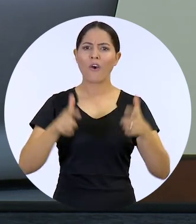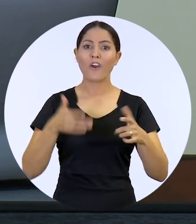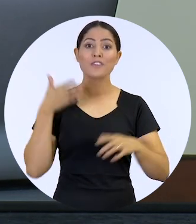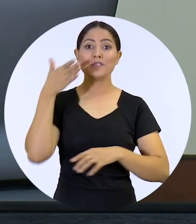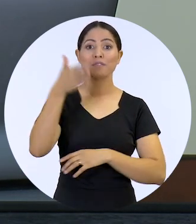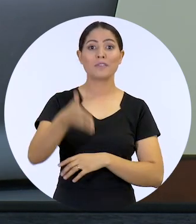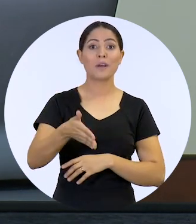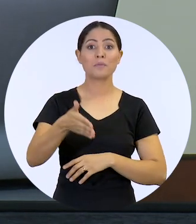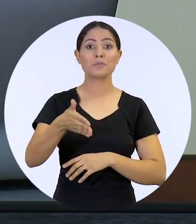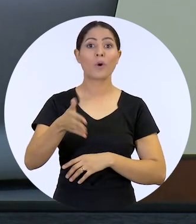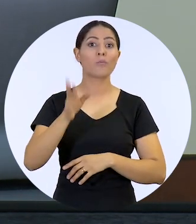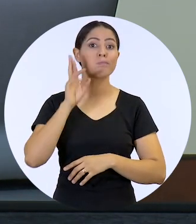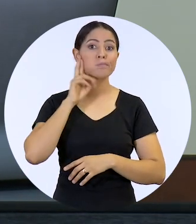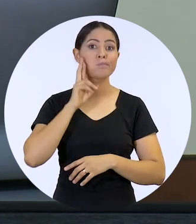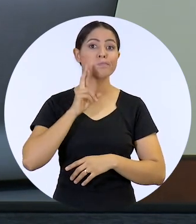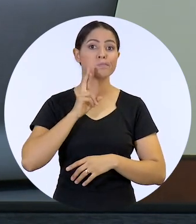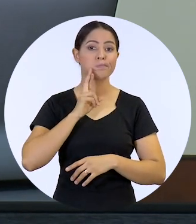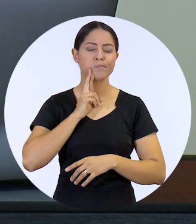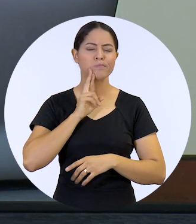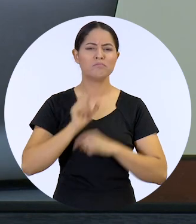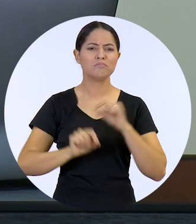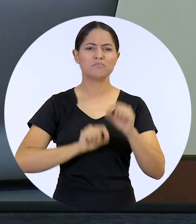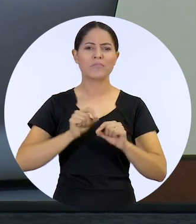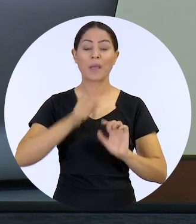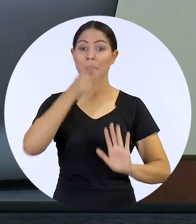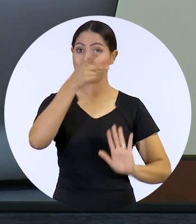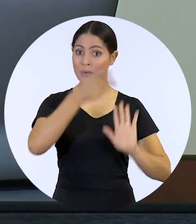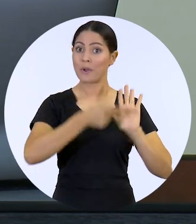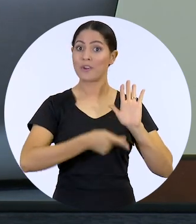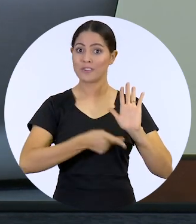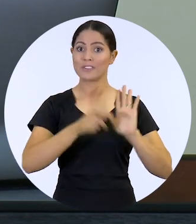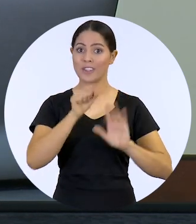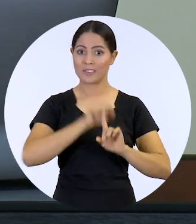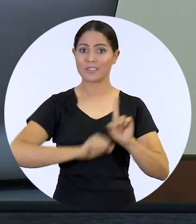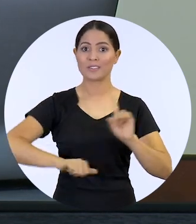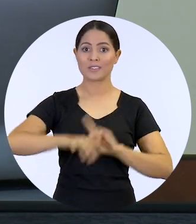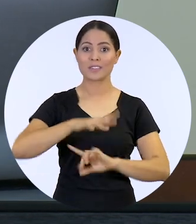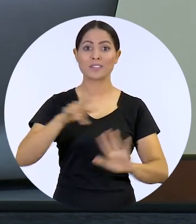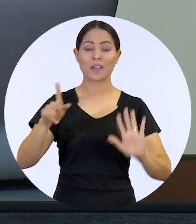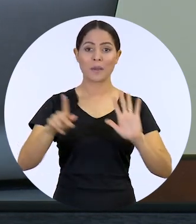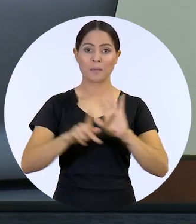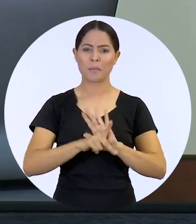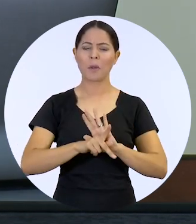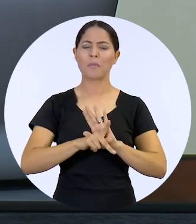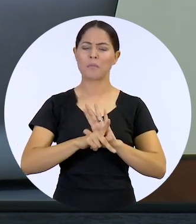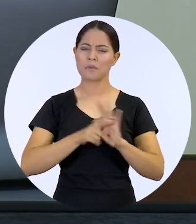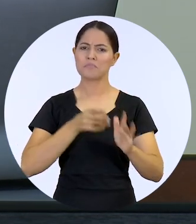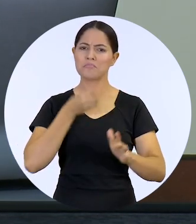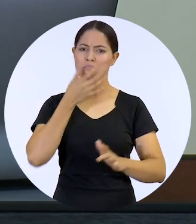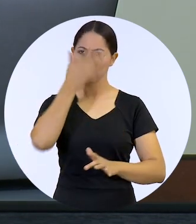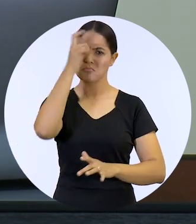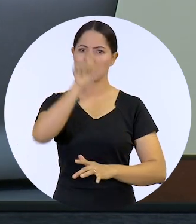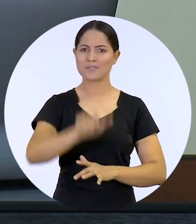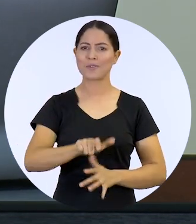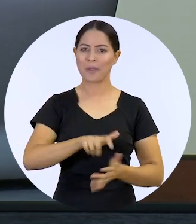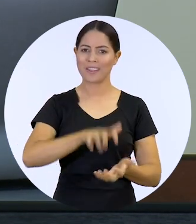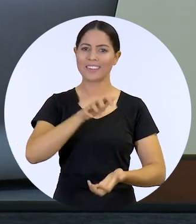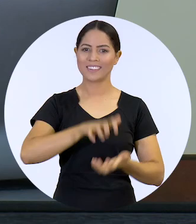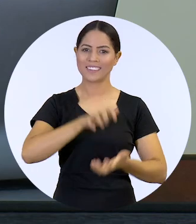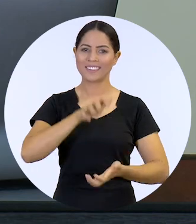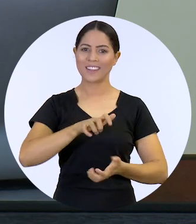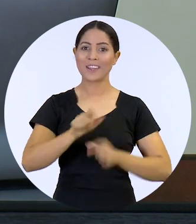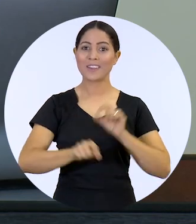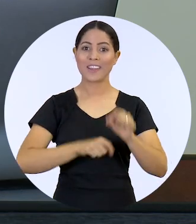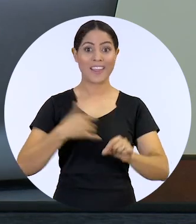diretamente para Rondônia, onde vamos conhecer um pouquinho mais sobre um projeto social feito para a melhor idade.